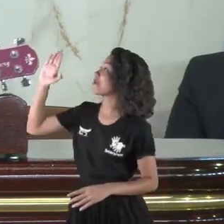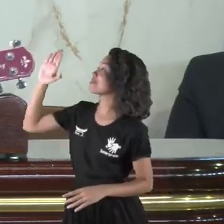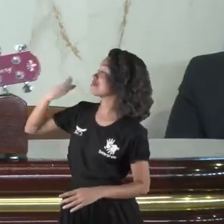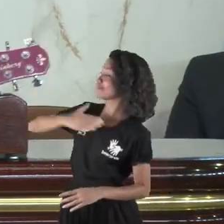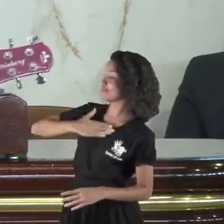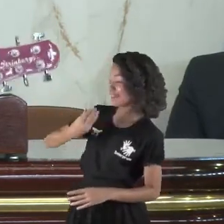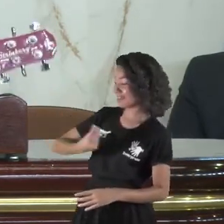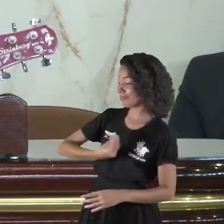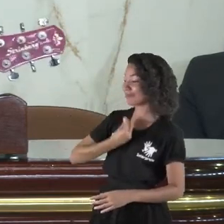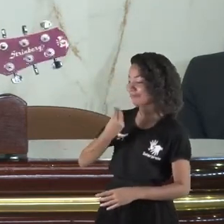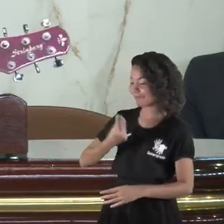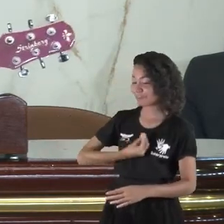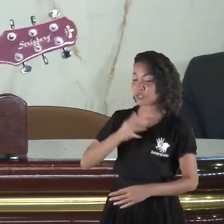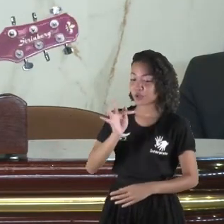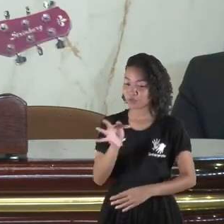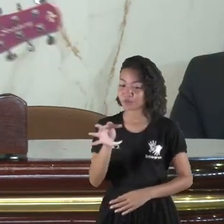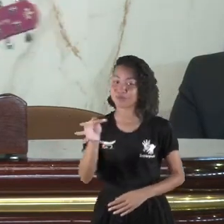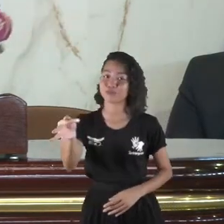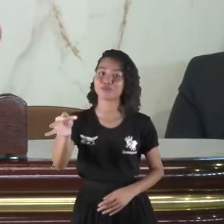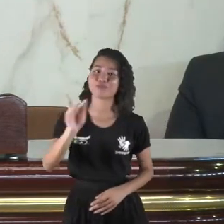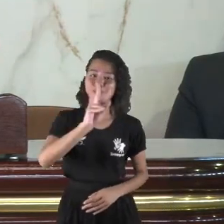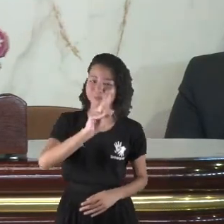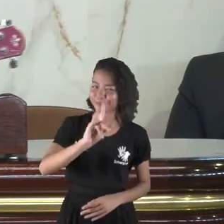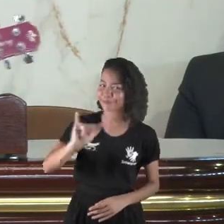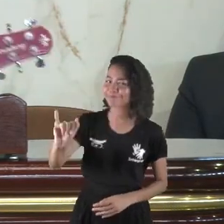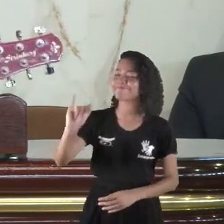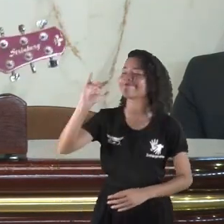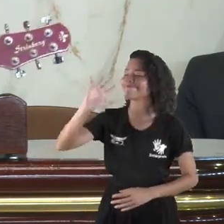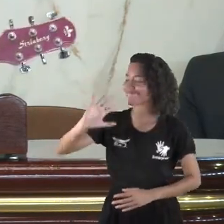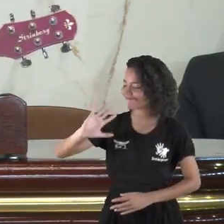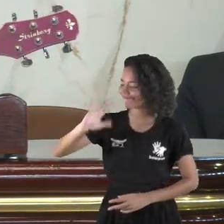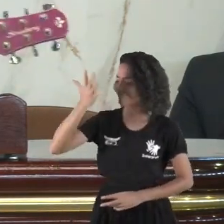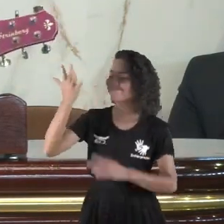é fiel pra cumprir.